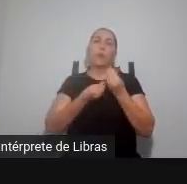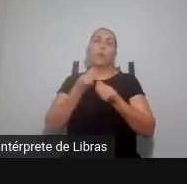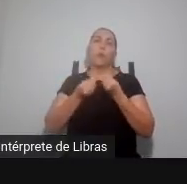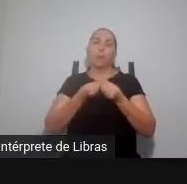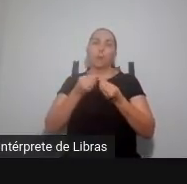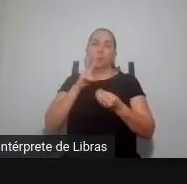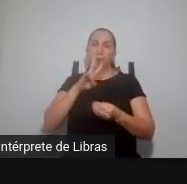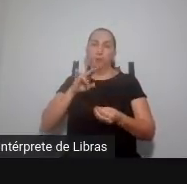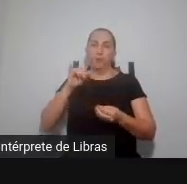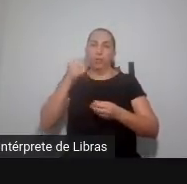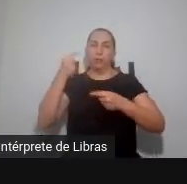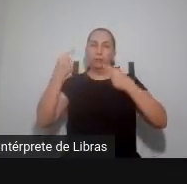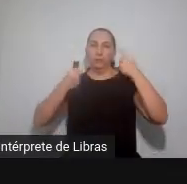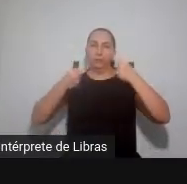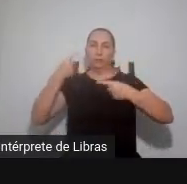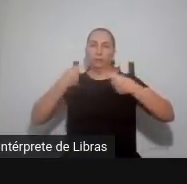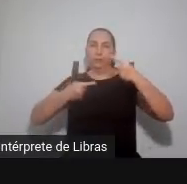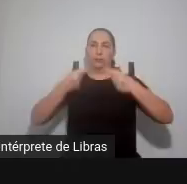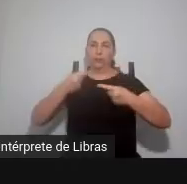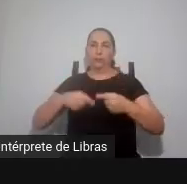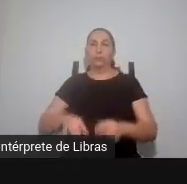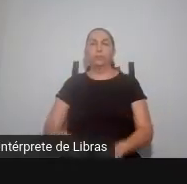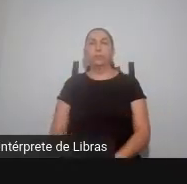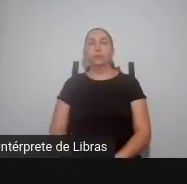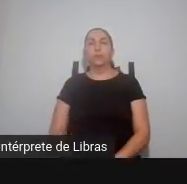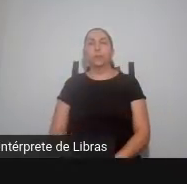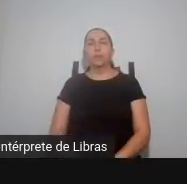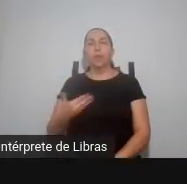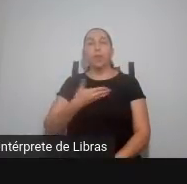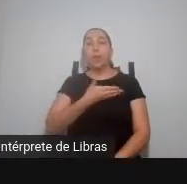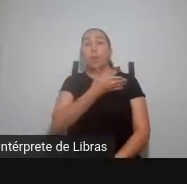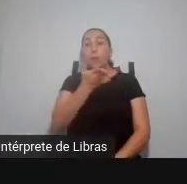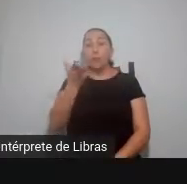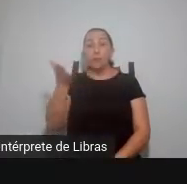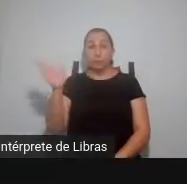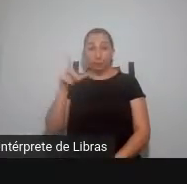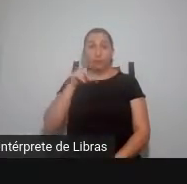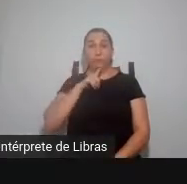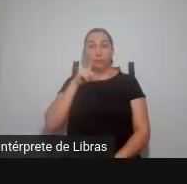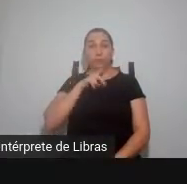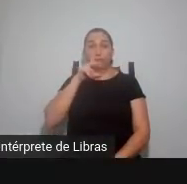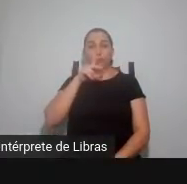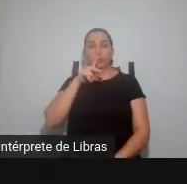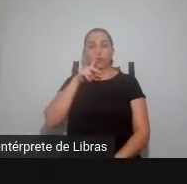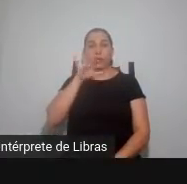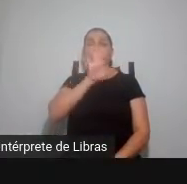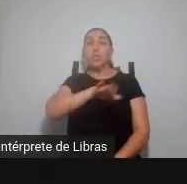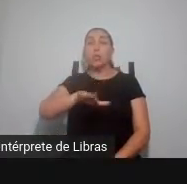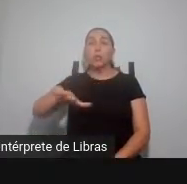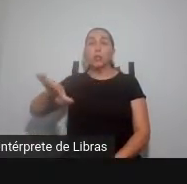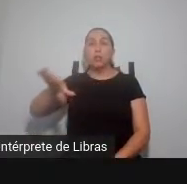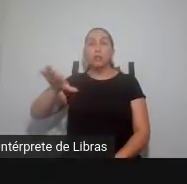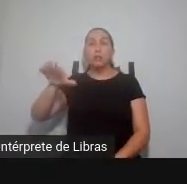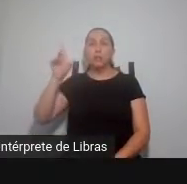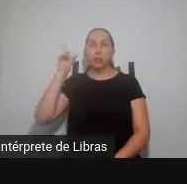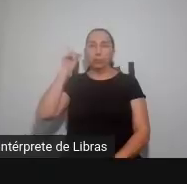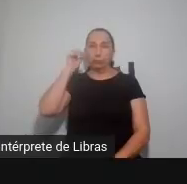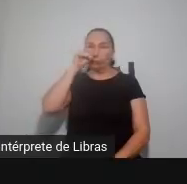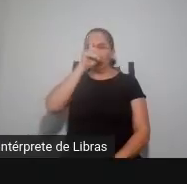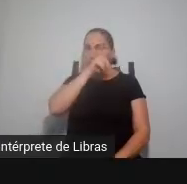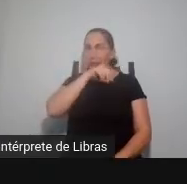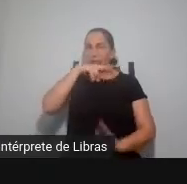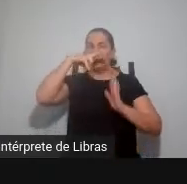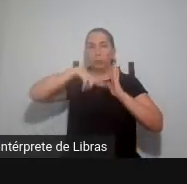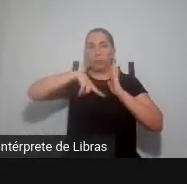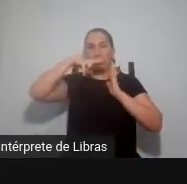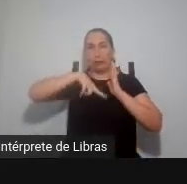essa professora que tem a criança que está pelejando para aprender a ler e escrever no terceiro ano. Não desista dela,